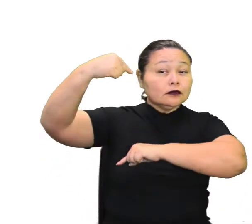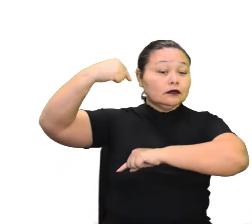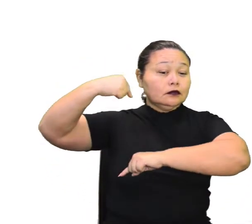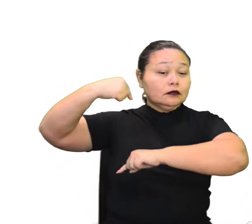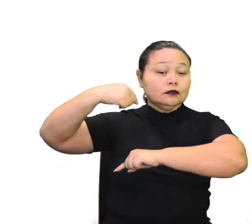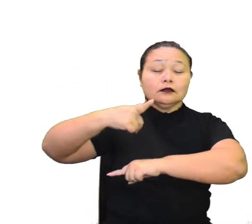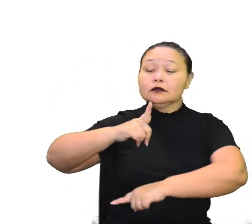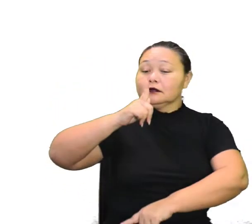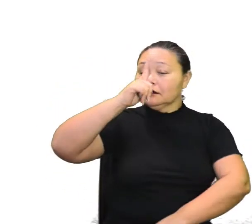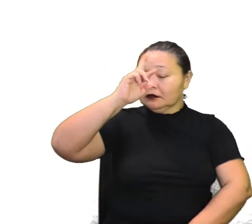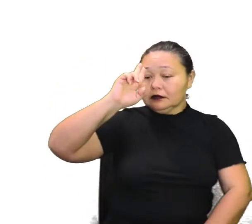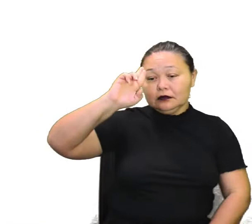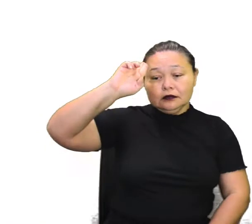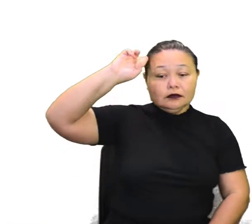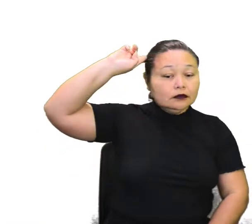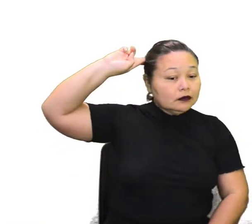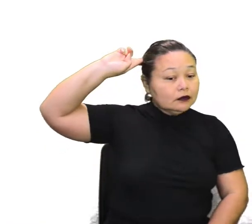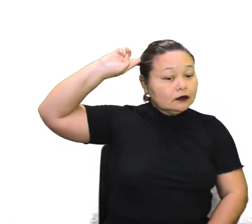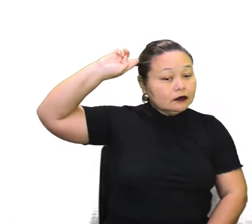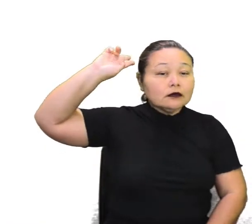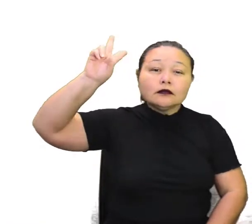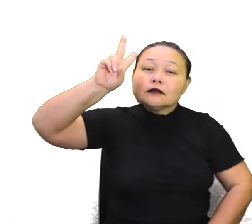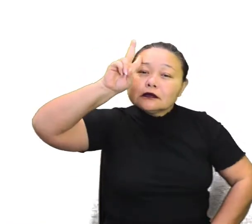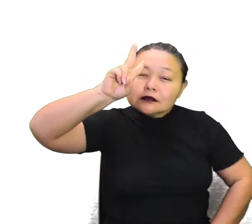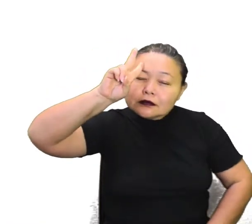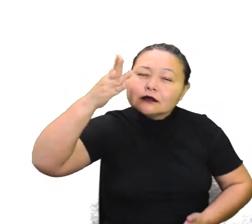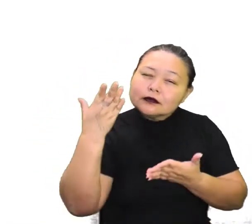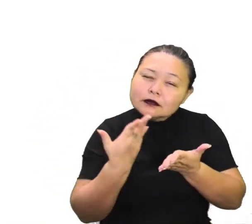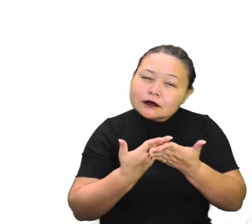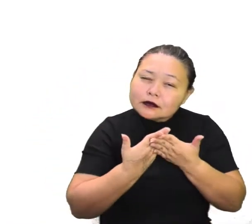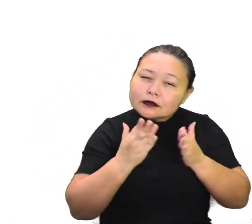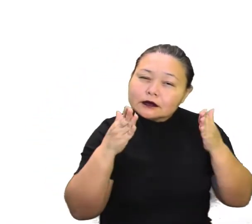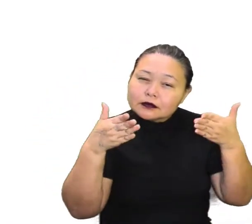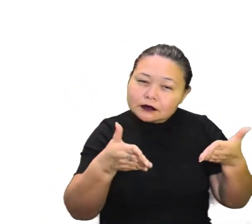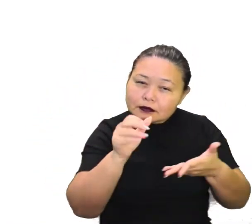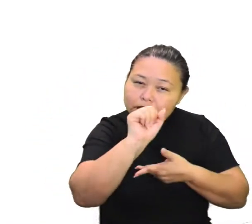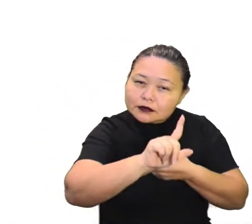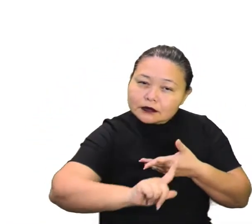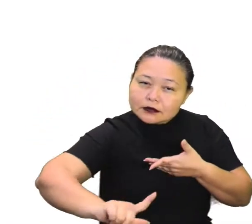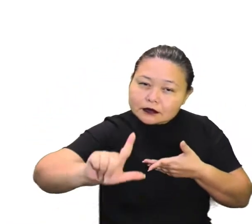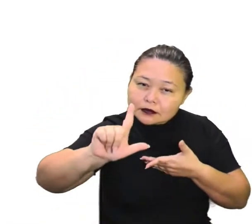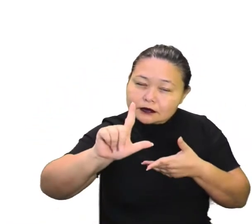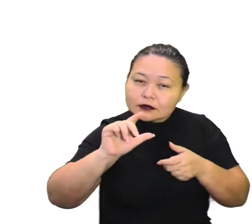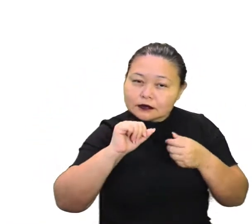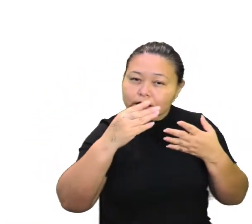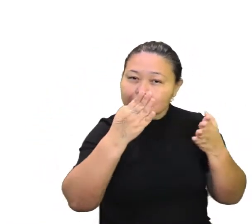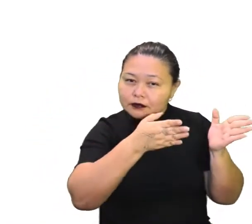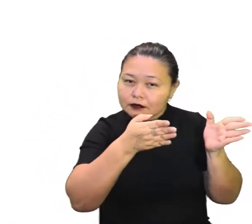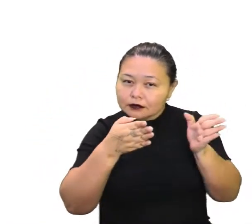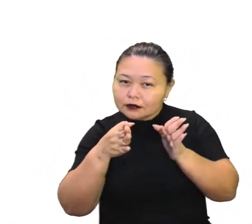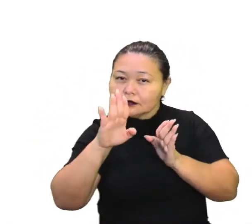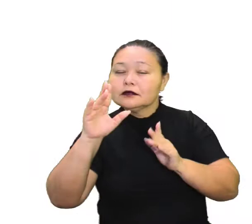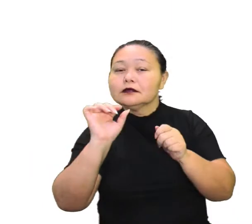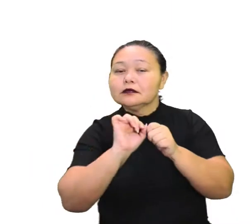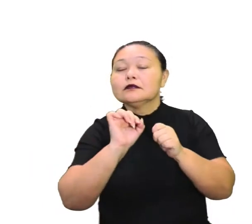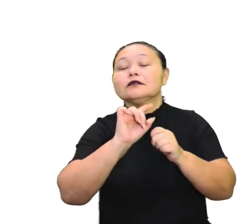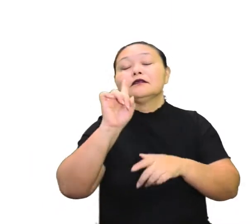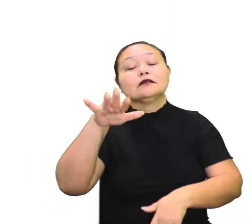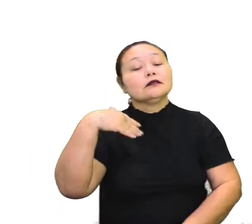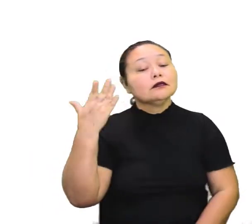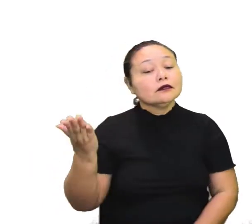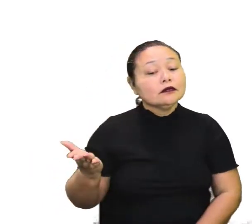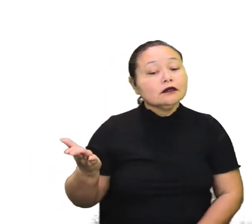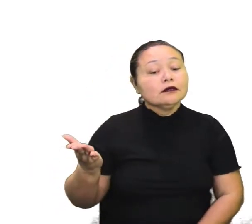antiguidade greco-romana. Então, lembraram lá das aulas específicas de literatura, das escolas literárias?